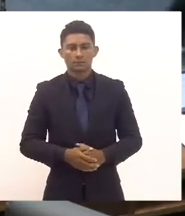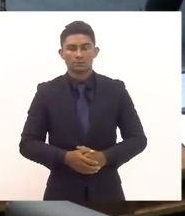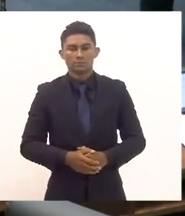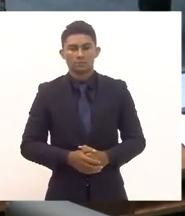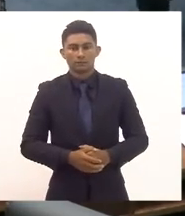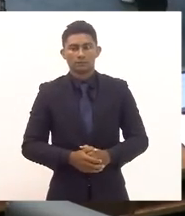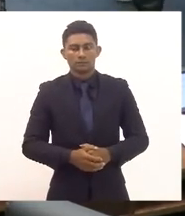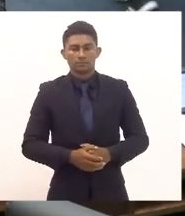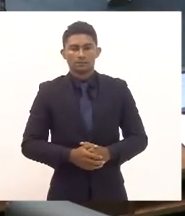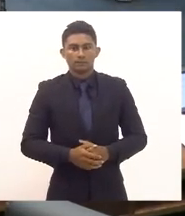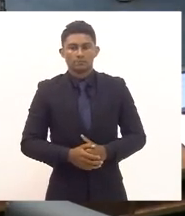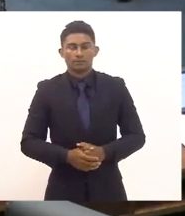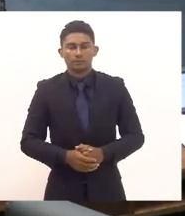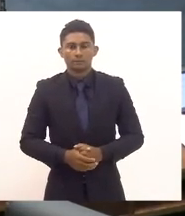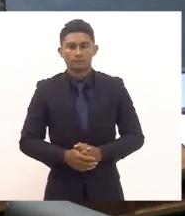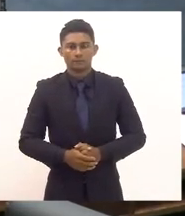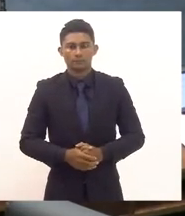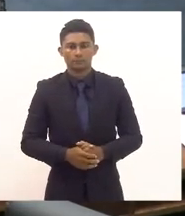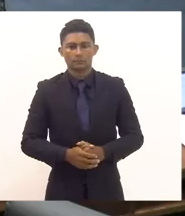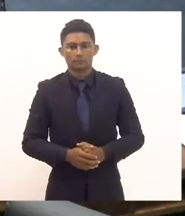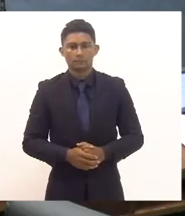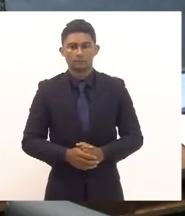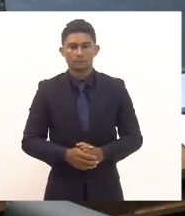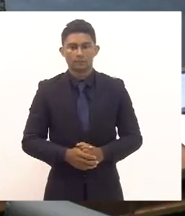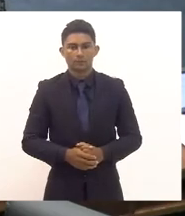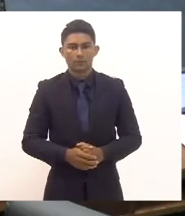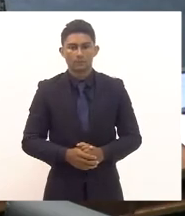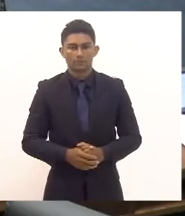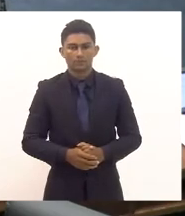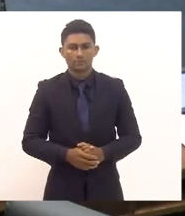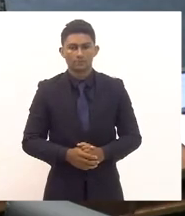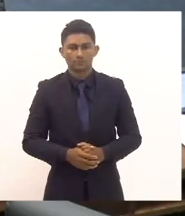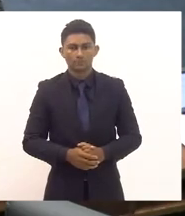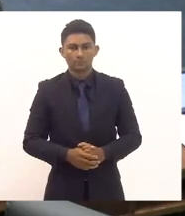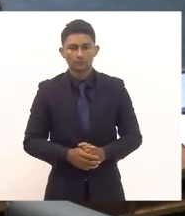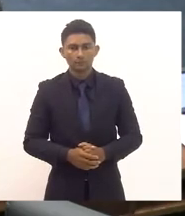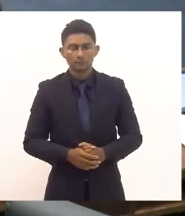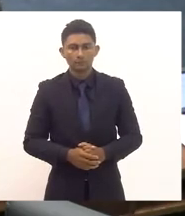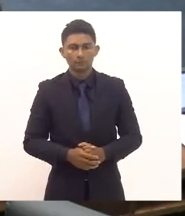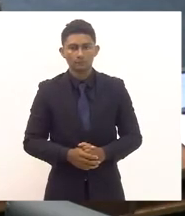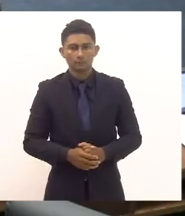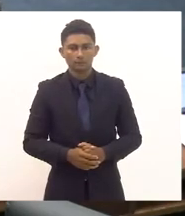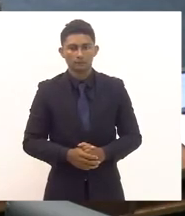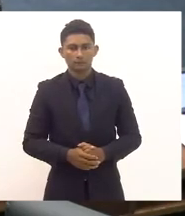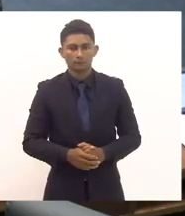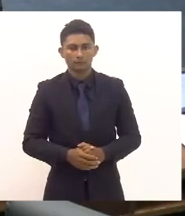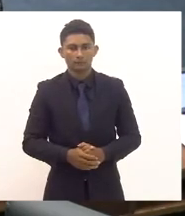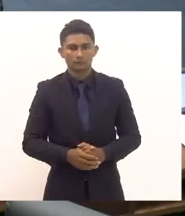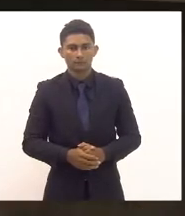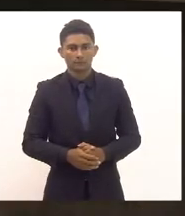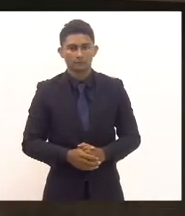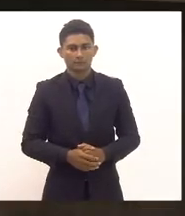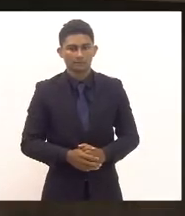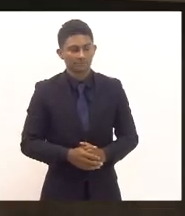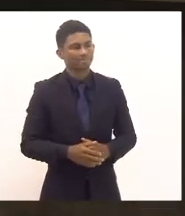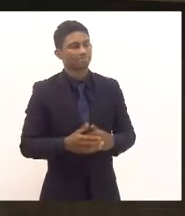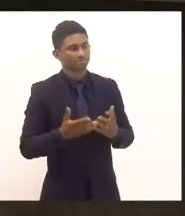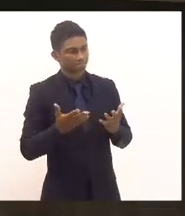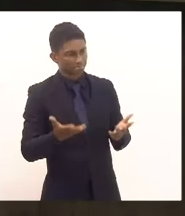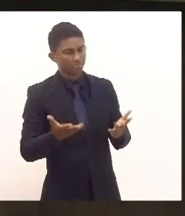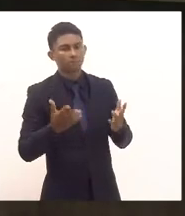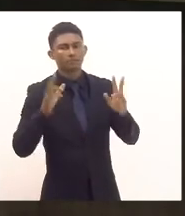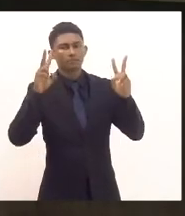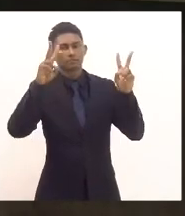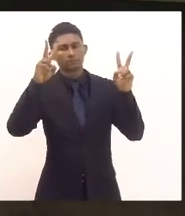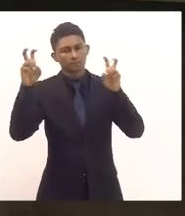E aí fala sobre os dentes é o